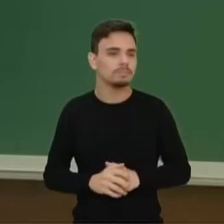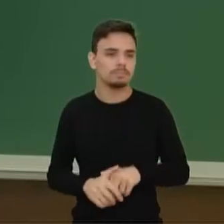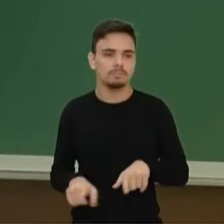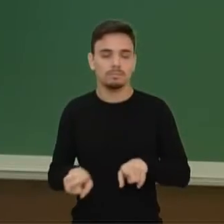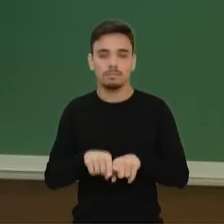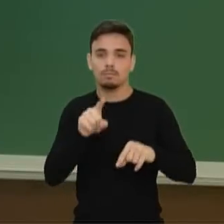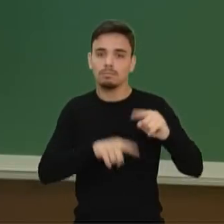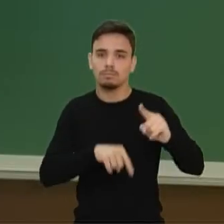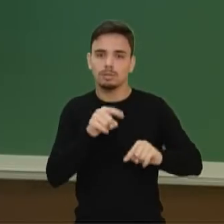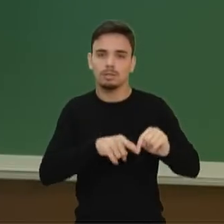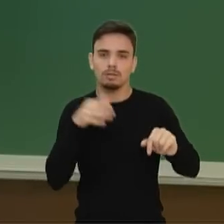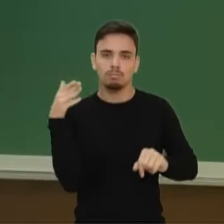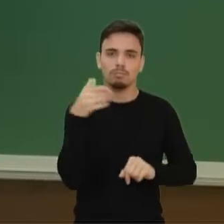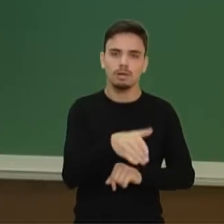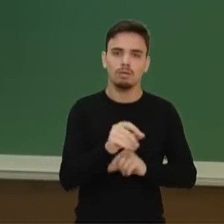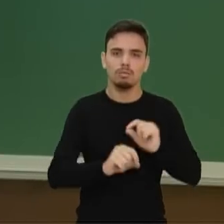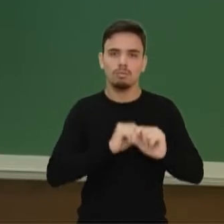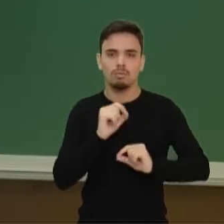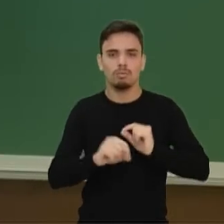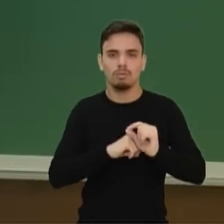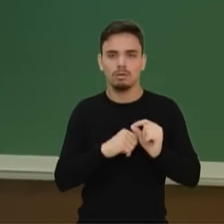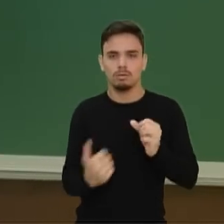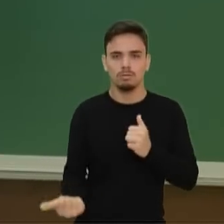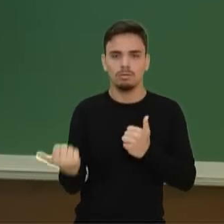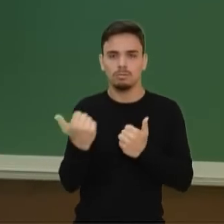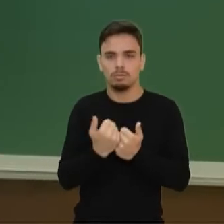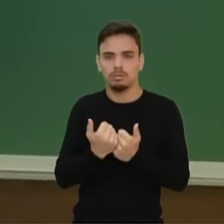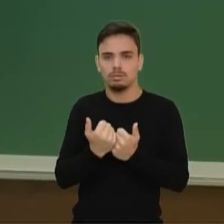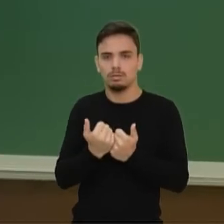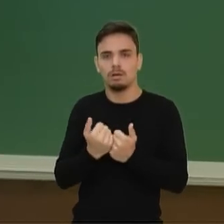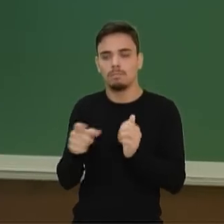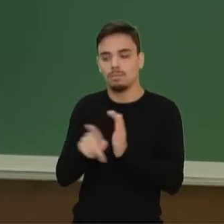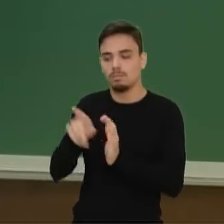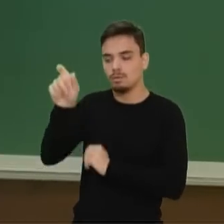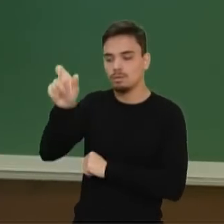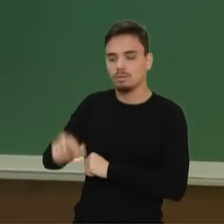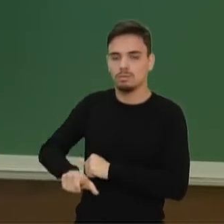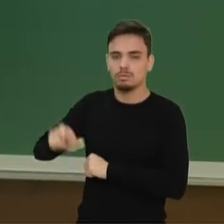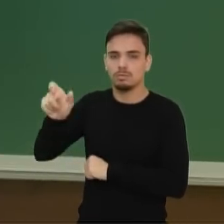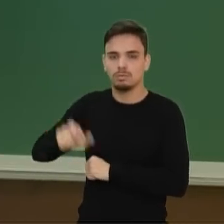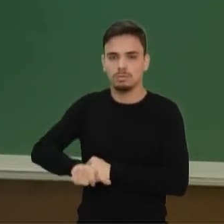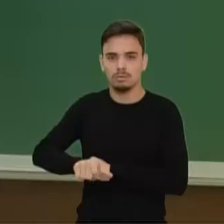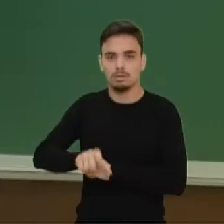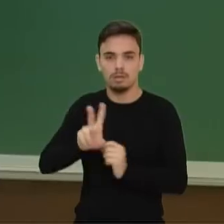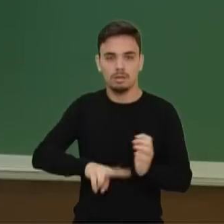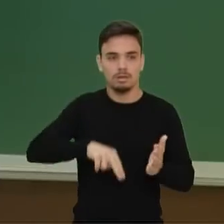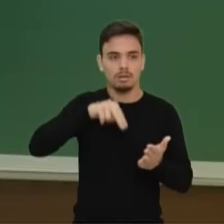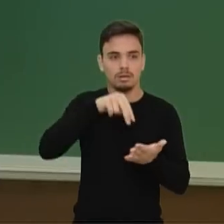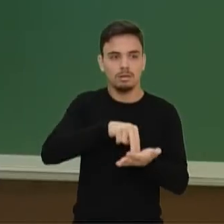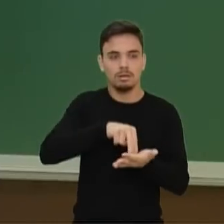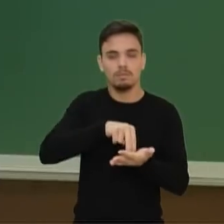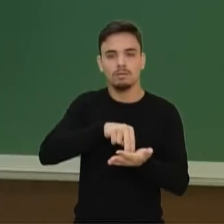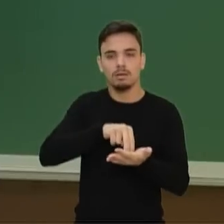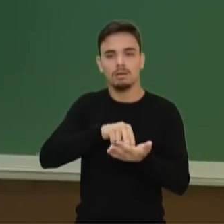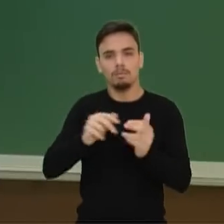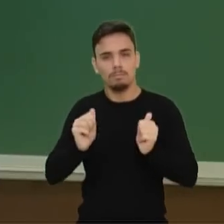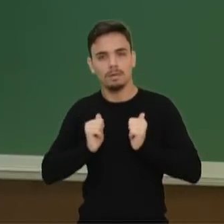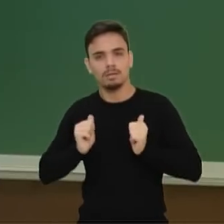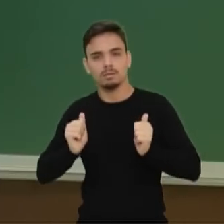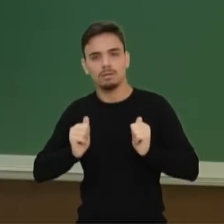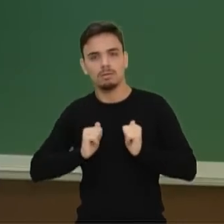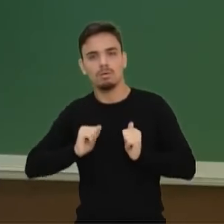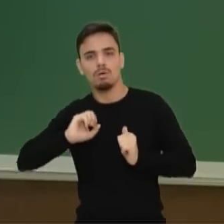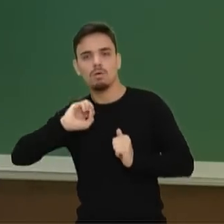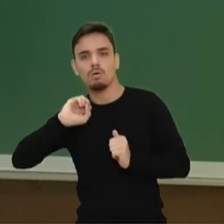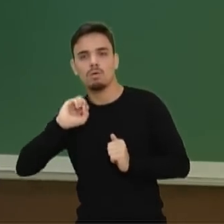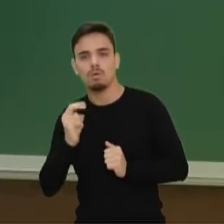objeto direto passa a ocupar a posição de sujeito na voz ativa, na voz passiva ou